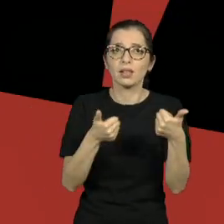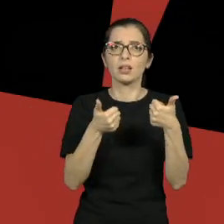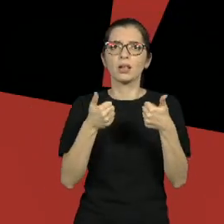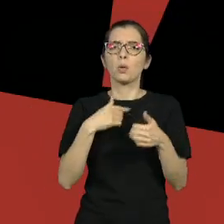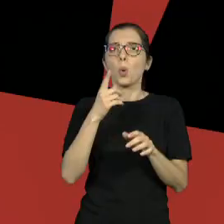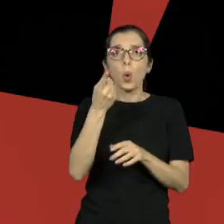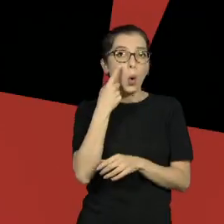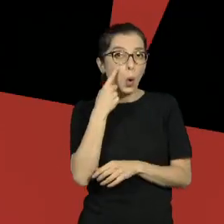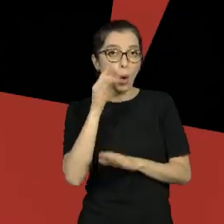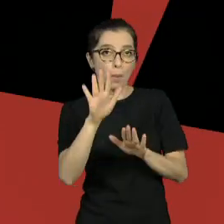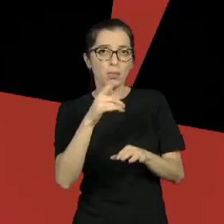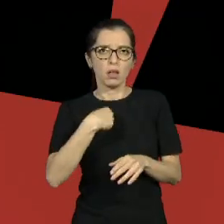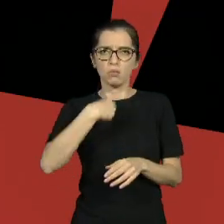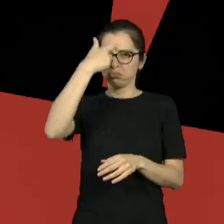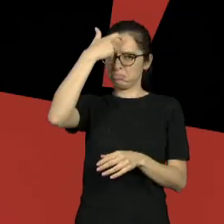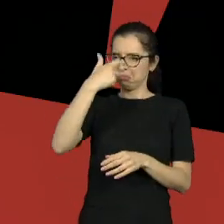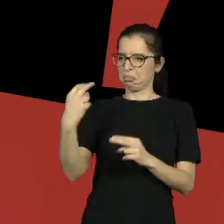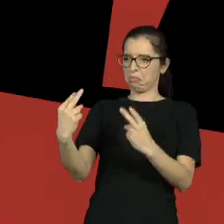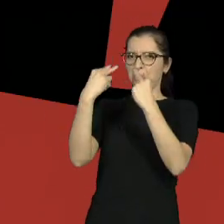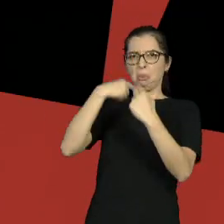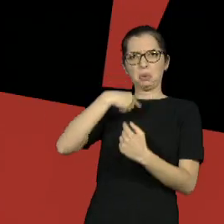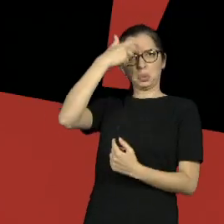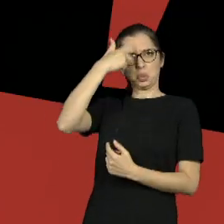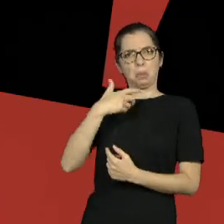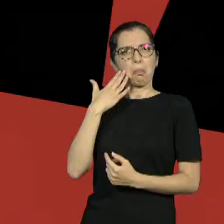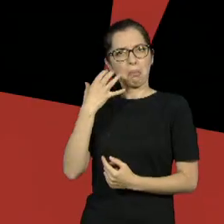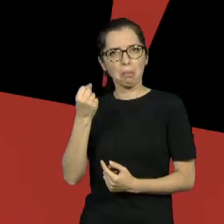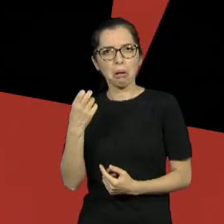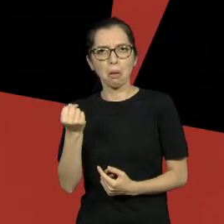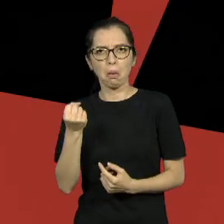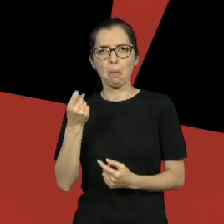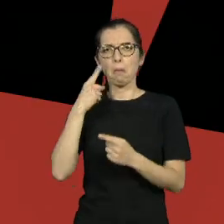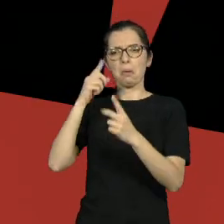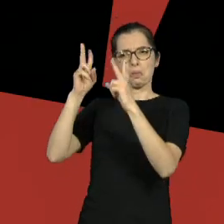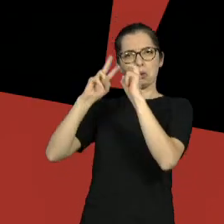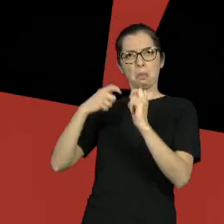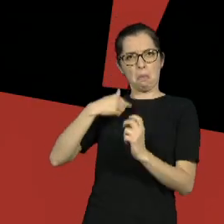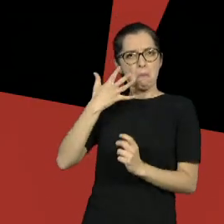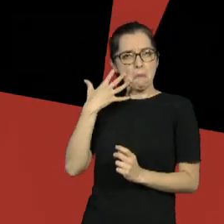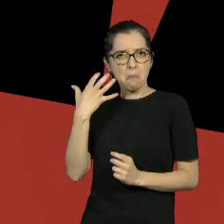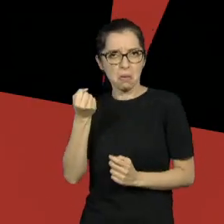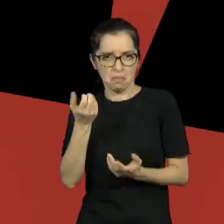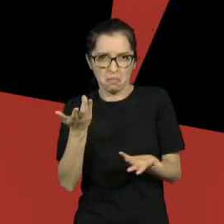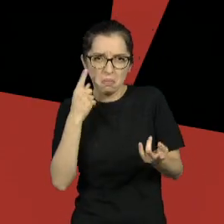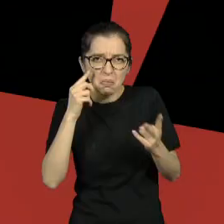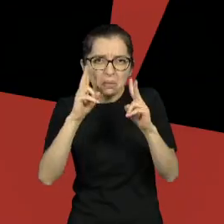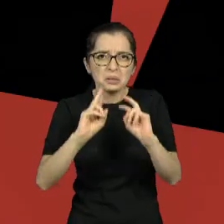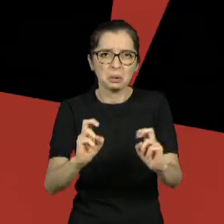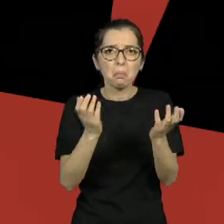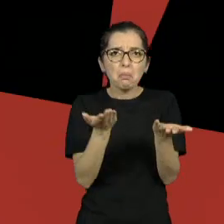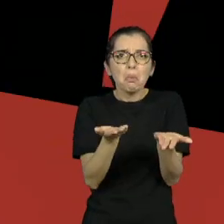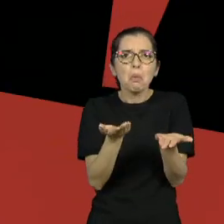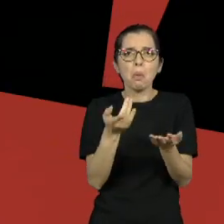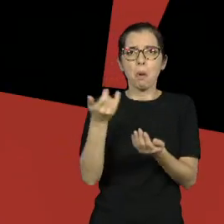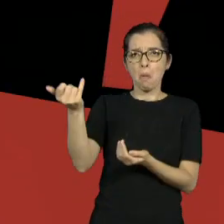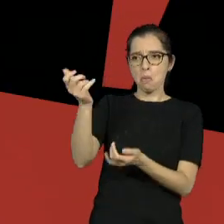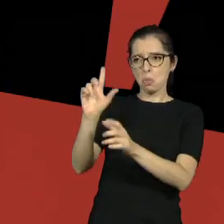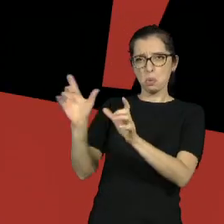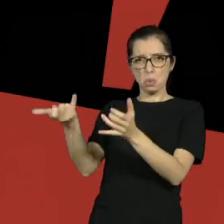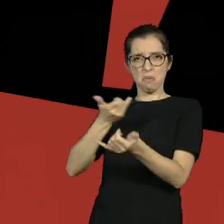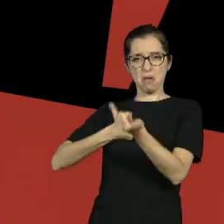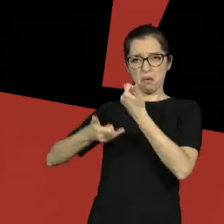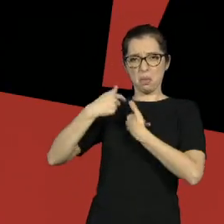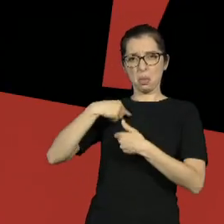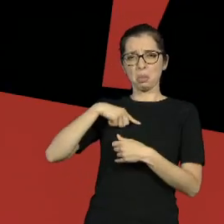bem é seguinte ultimamente quando as pessoas vêm que eu sou branca descobre que eu sou branca reparam nisso Elas têm me